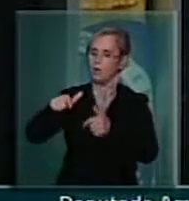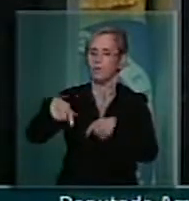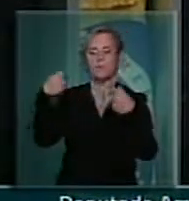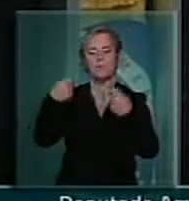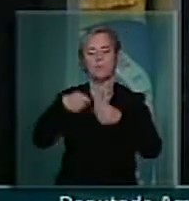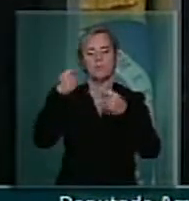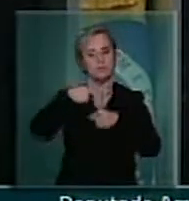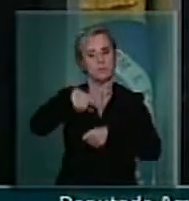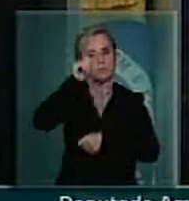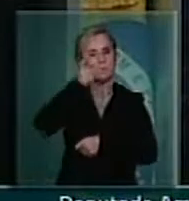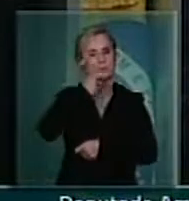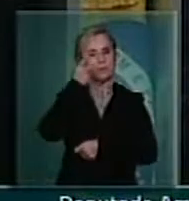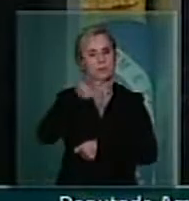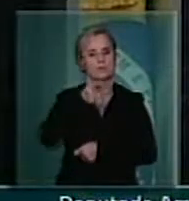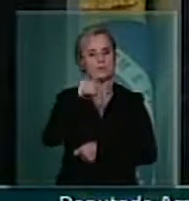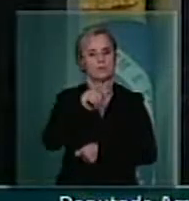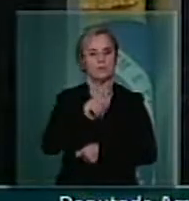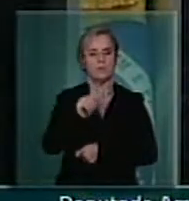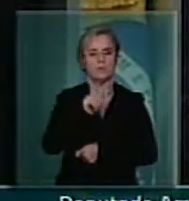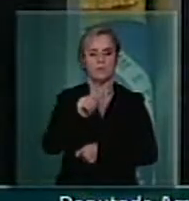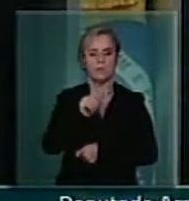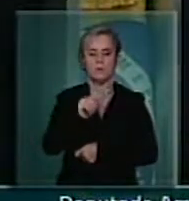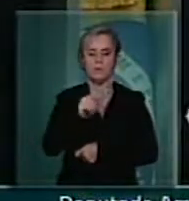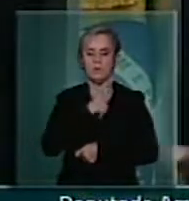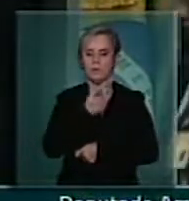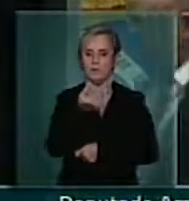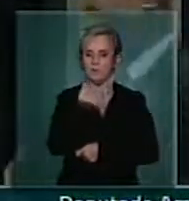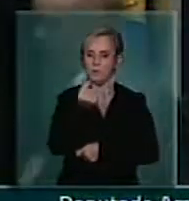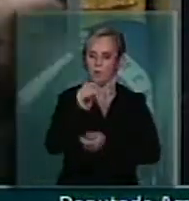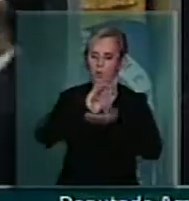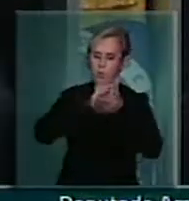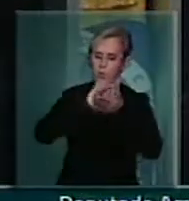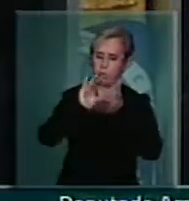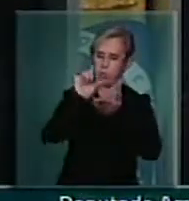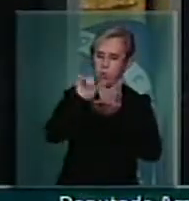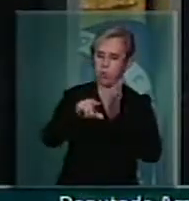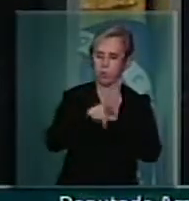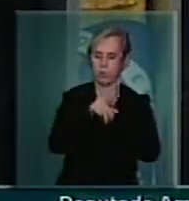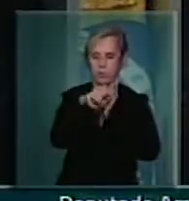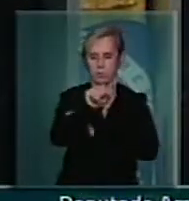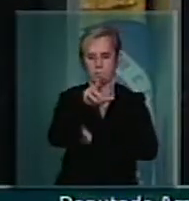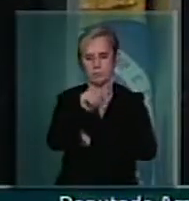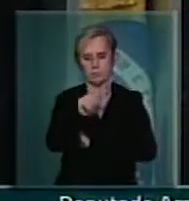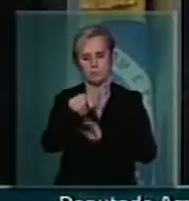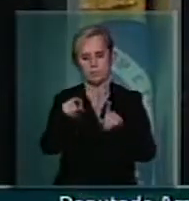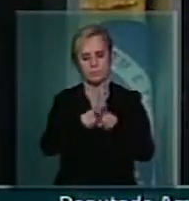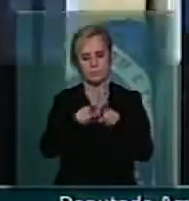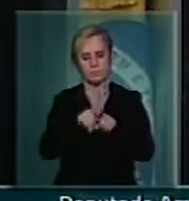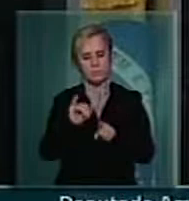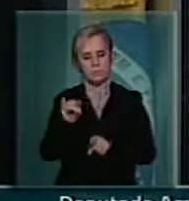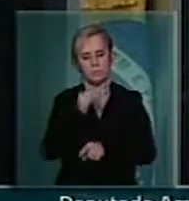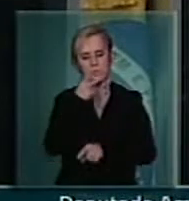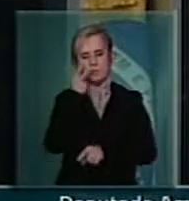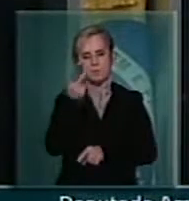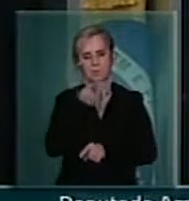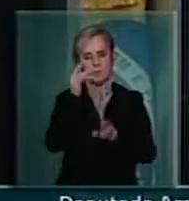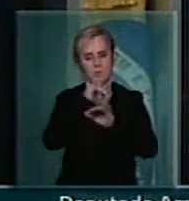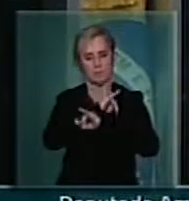é necessário ressaltar que há um subfinanciamento do SUS. Vale ressaltar, conforme dado